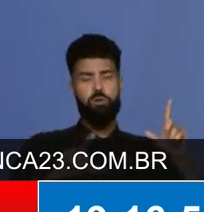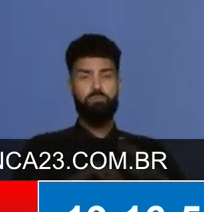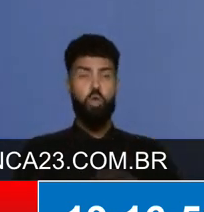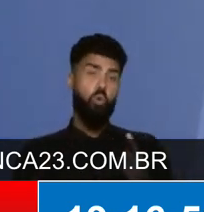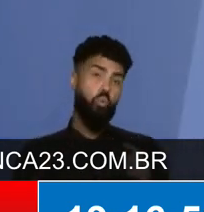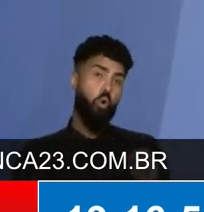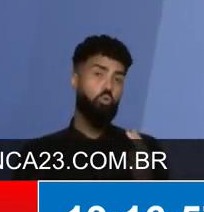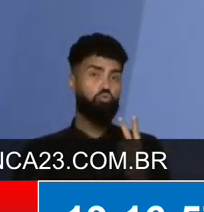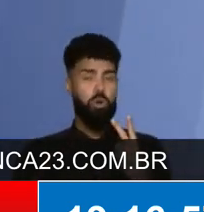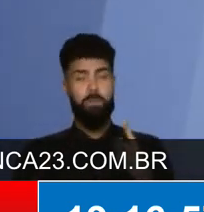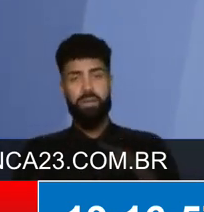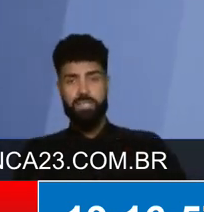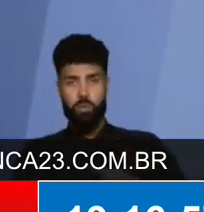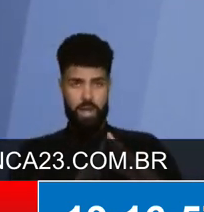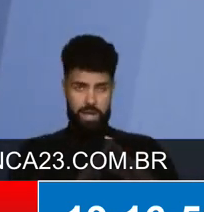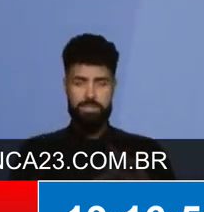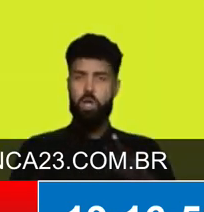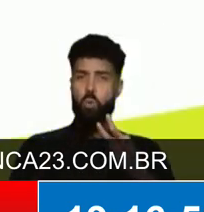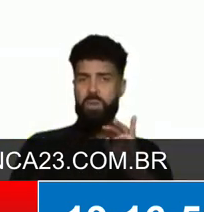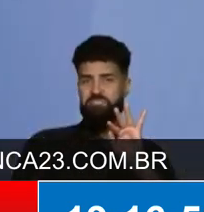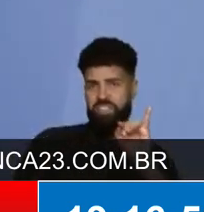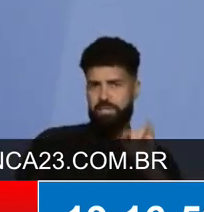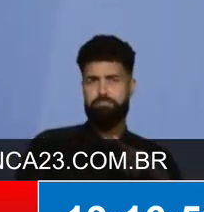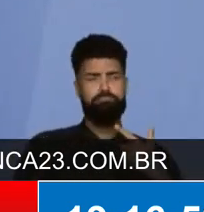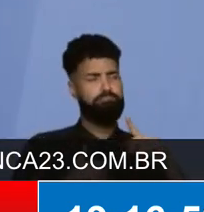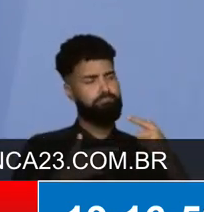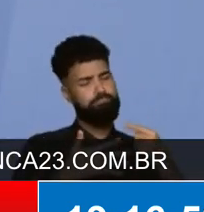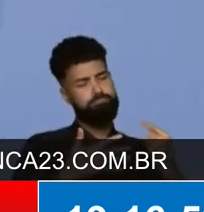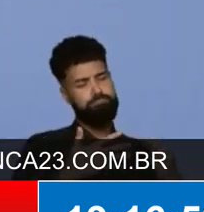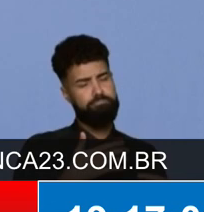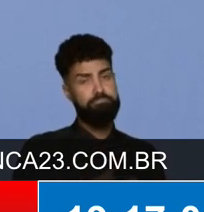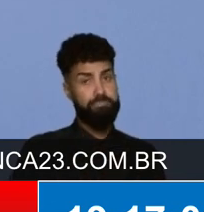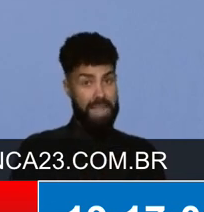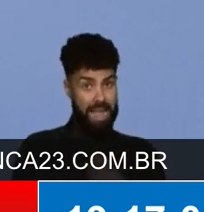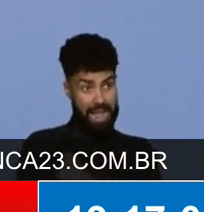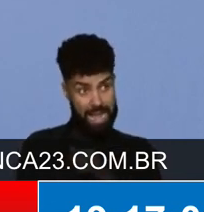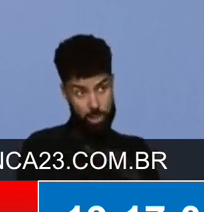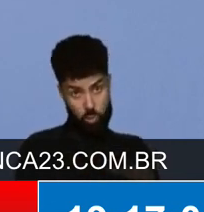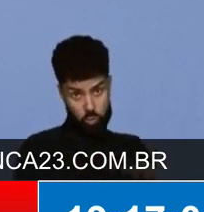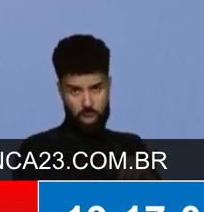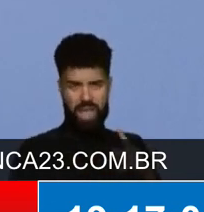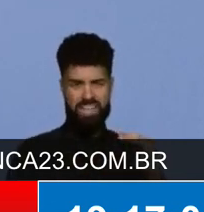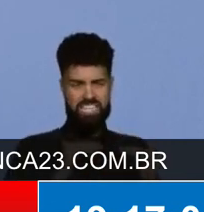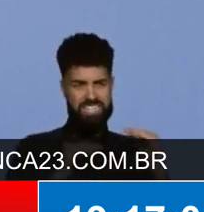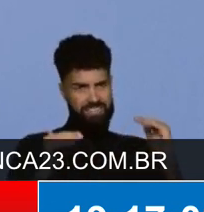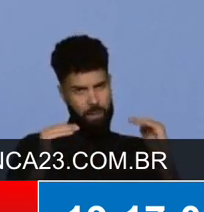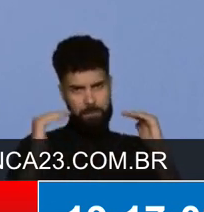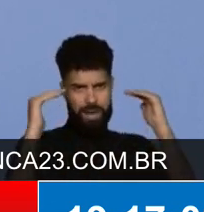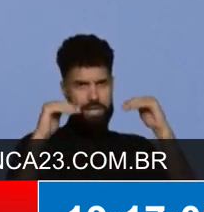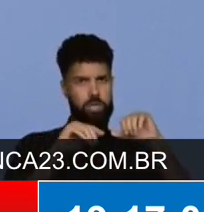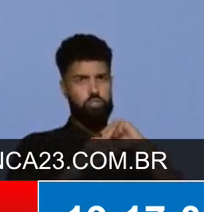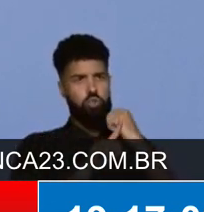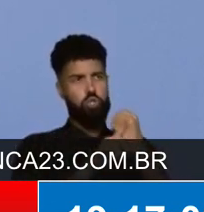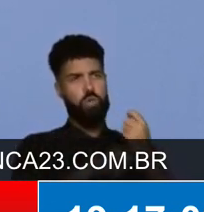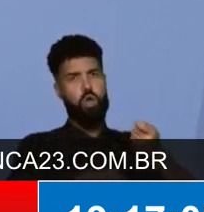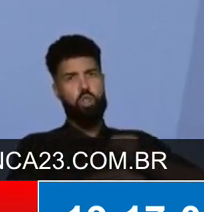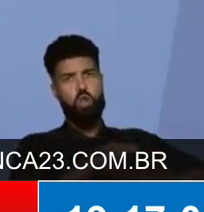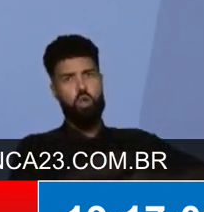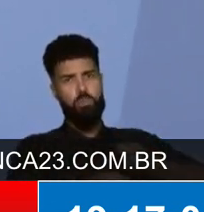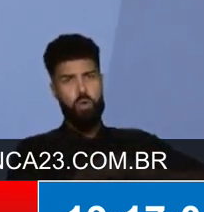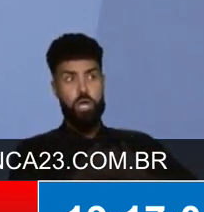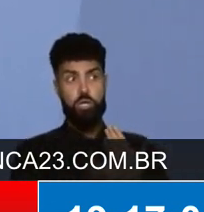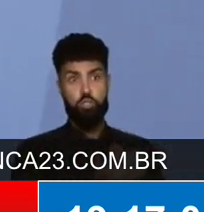casa, Wi-Fi, entre outros bens. Esses alunos se enquadram no mais alto nível socioeconômico,